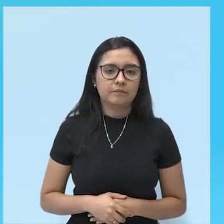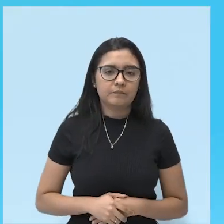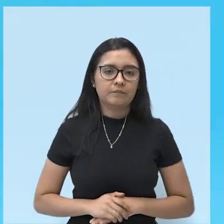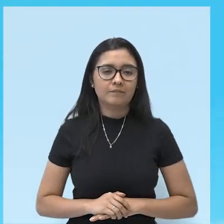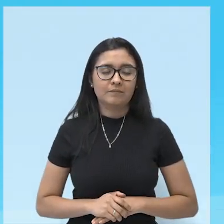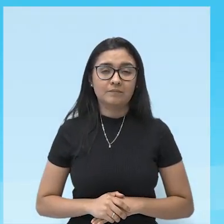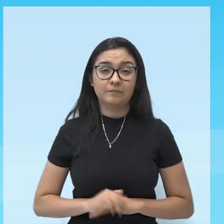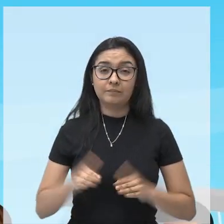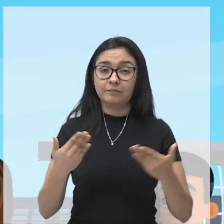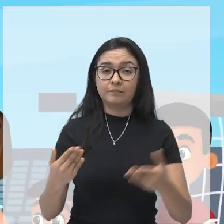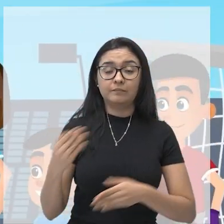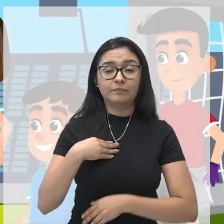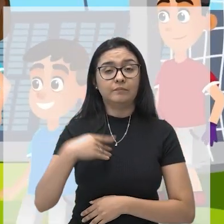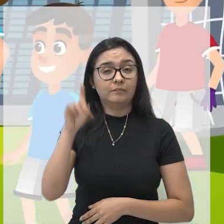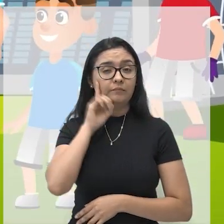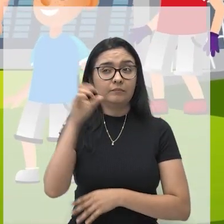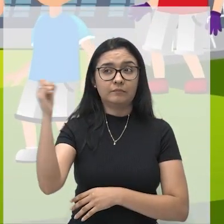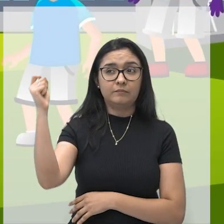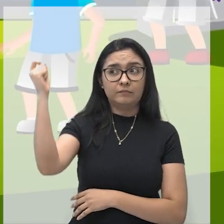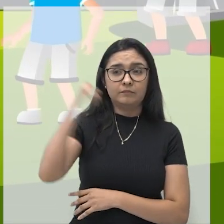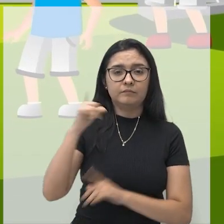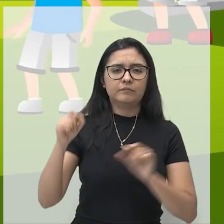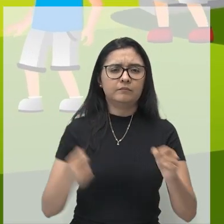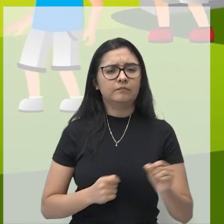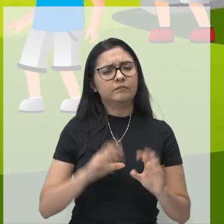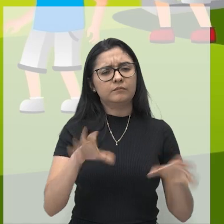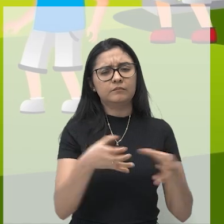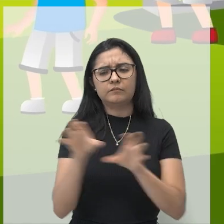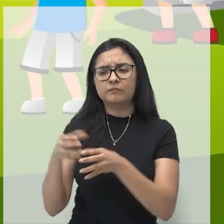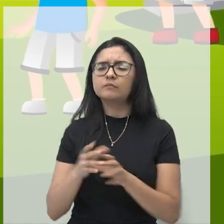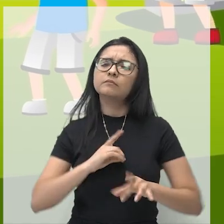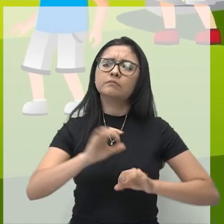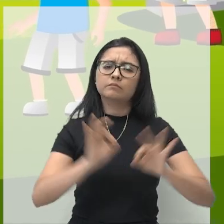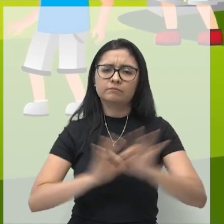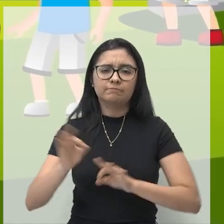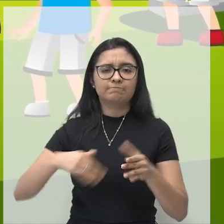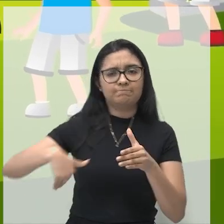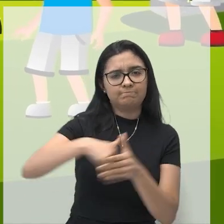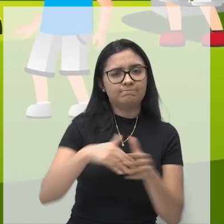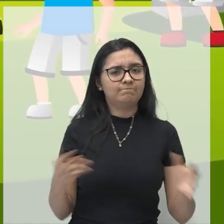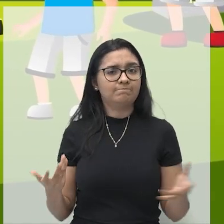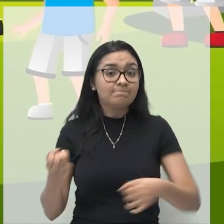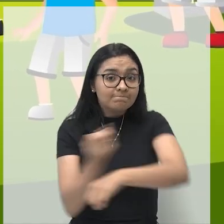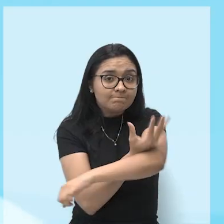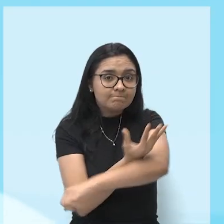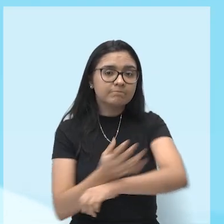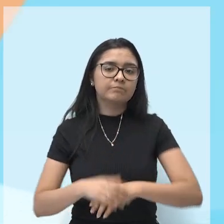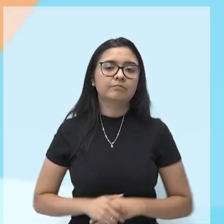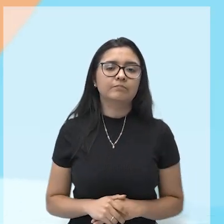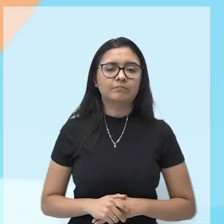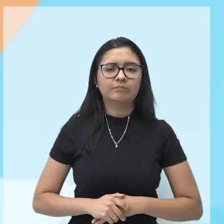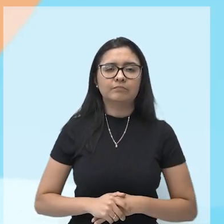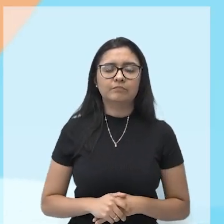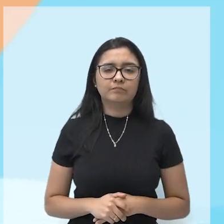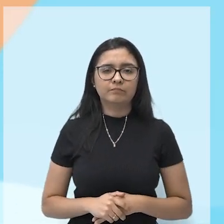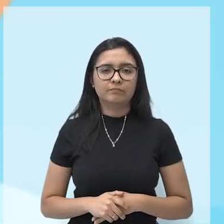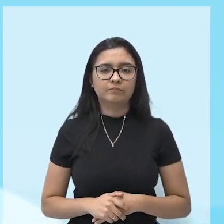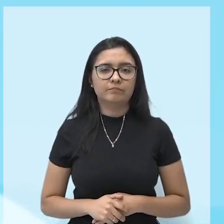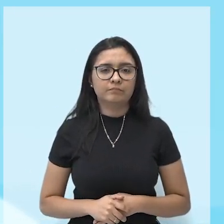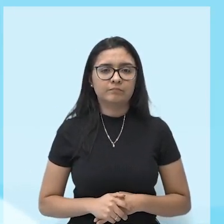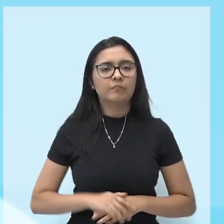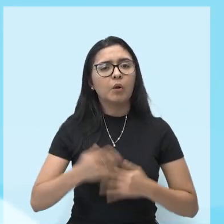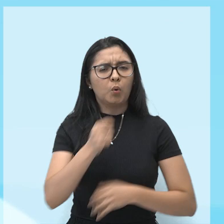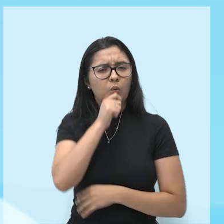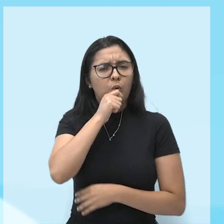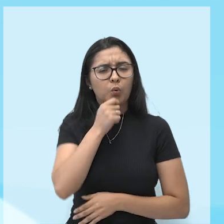Em um belo dia ensolarado, pequenos atletas se preparam para uma partida emocionante. O árbitro dá o sinal